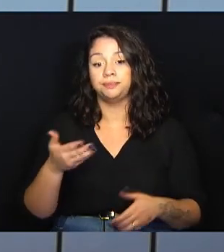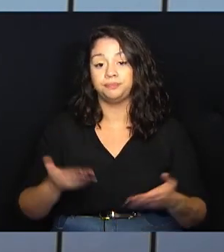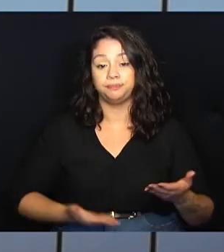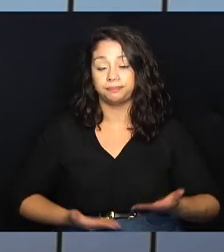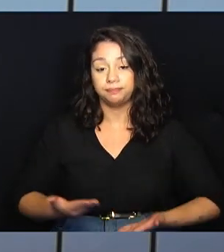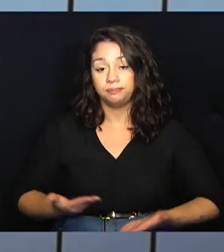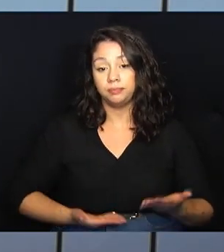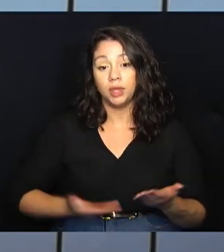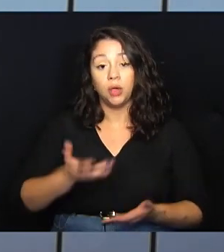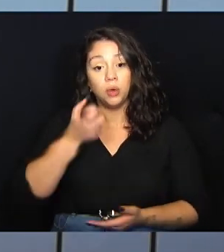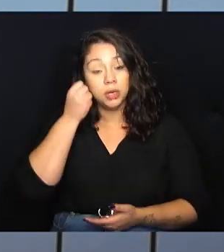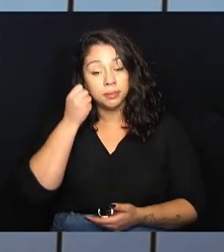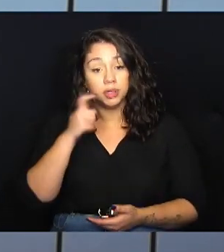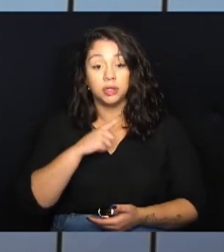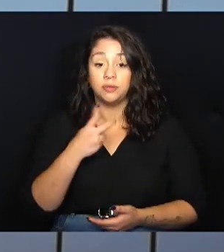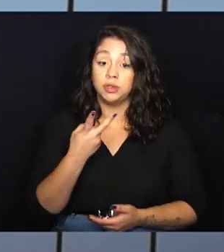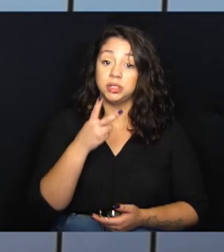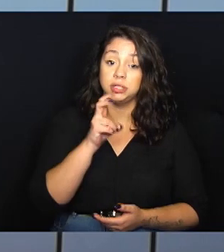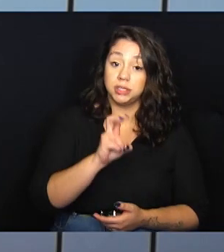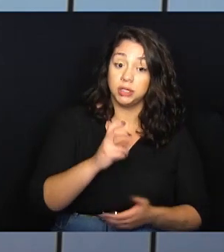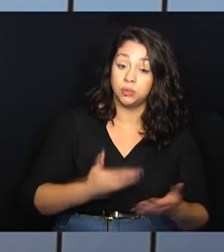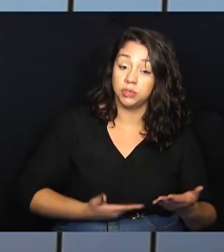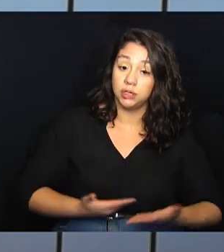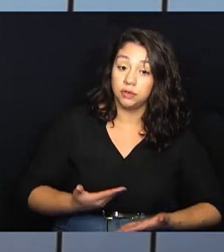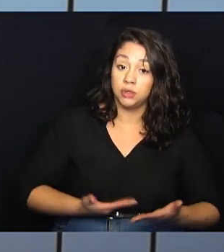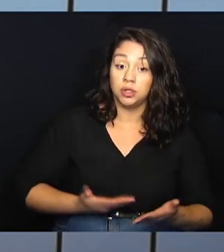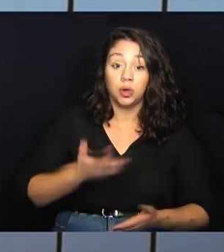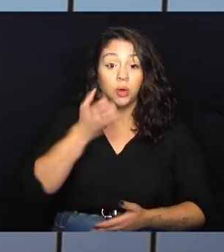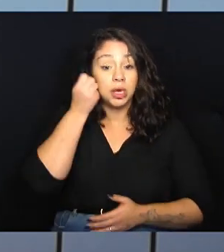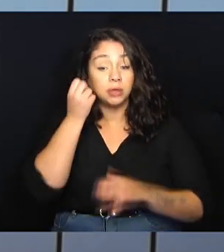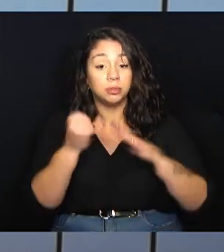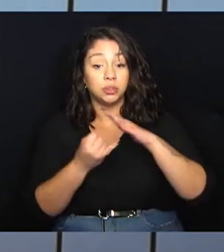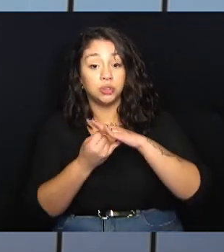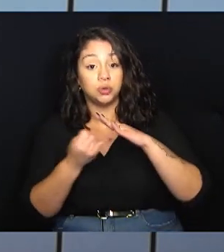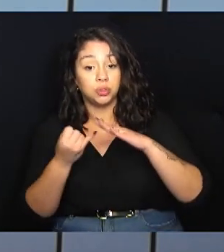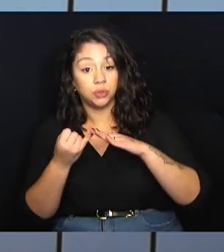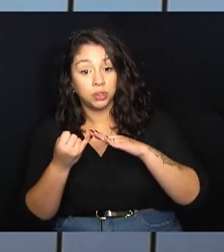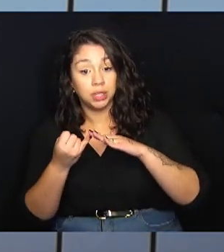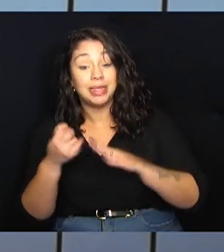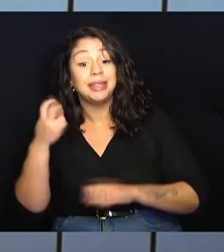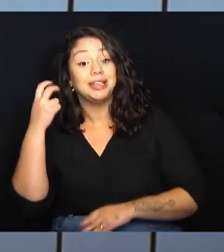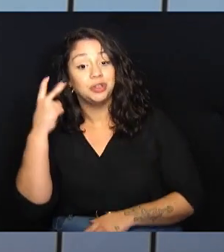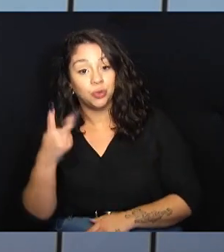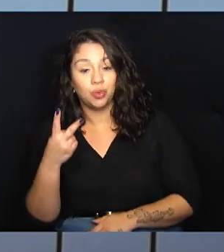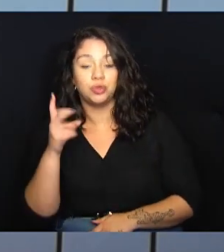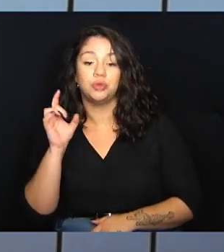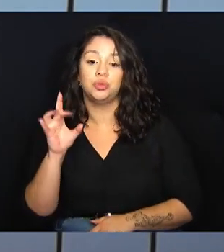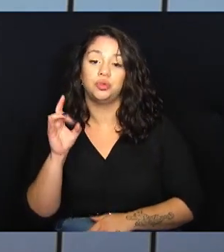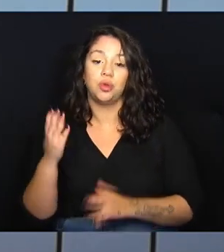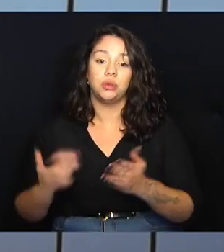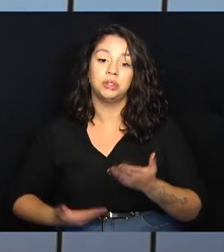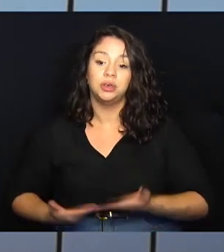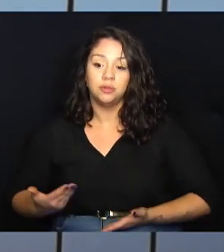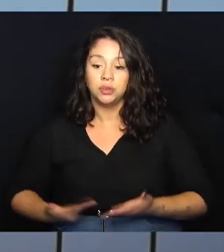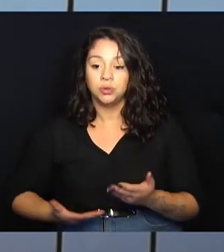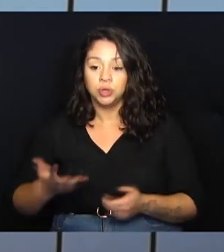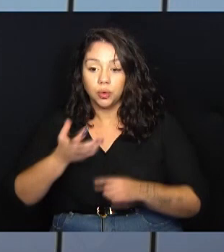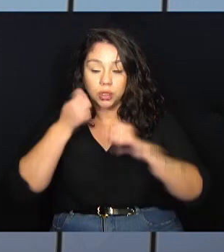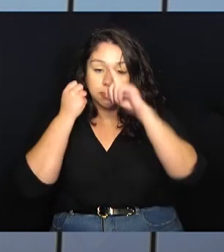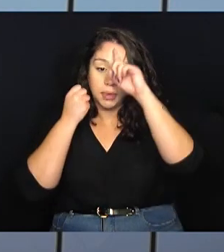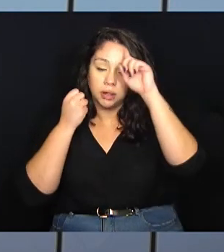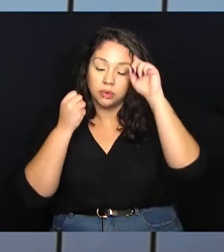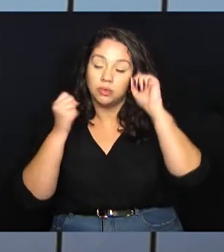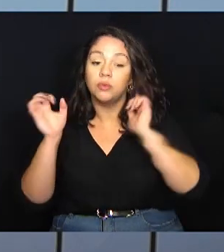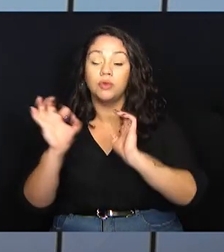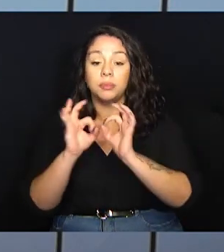são 25 serviços de acolhimento institucionais e 2 apenas de serviço de acolhimento familiar.